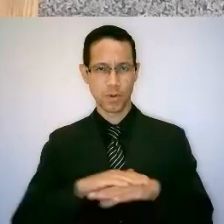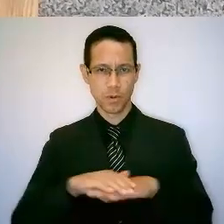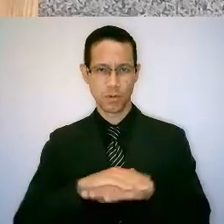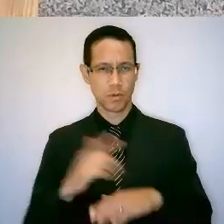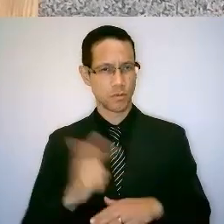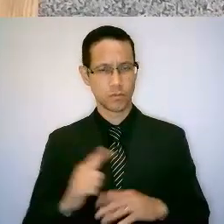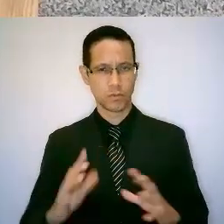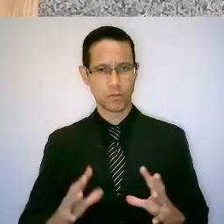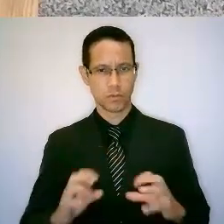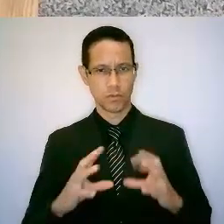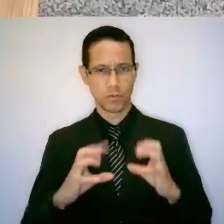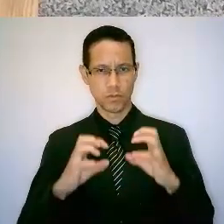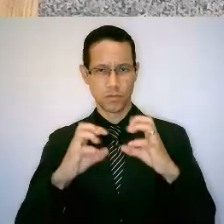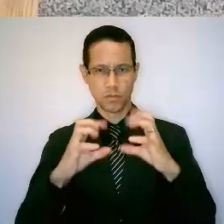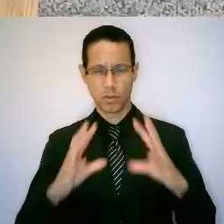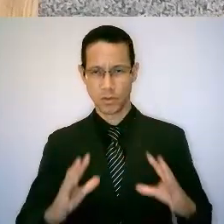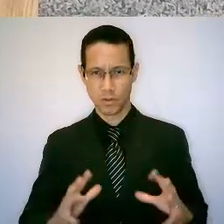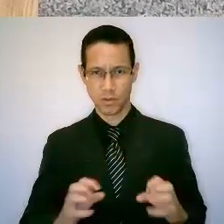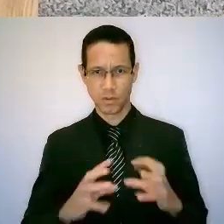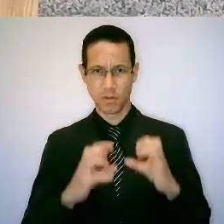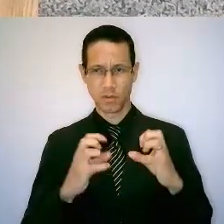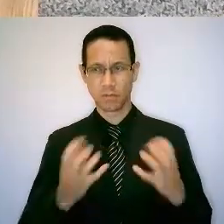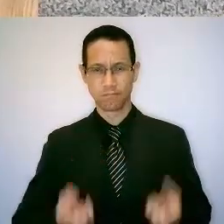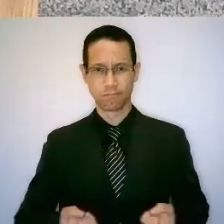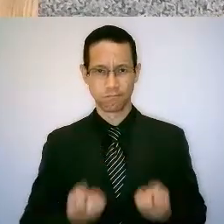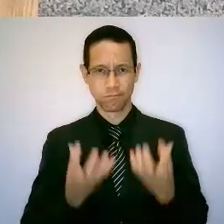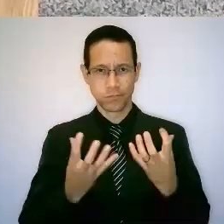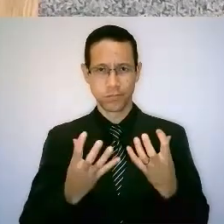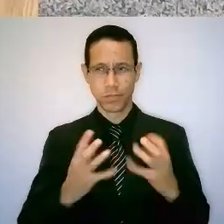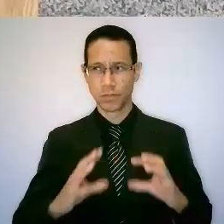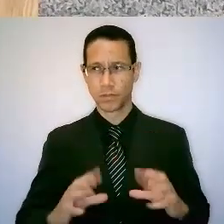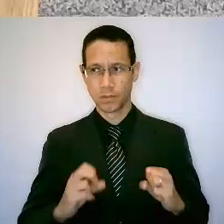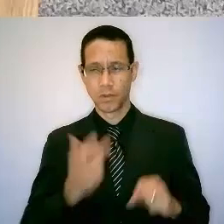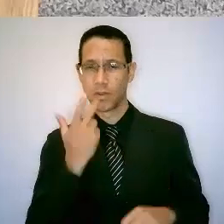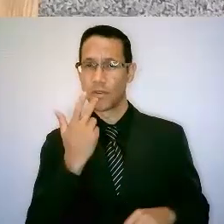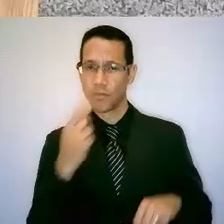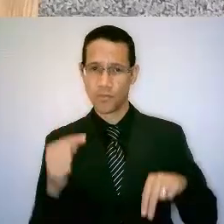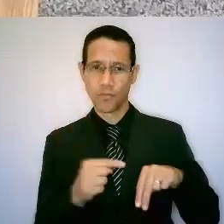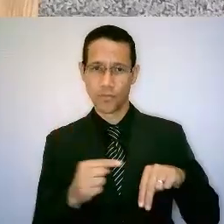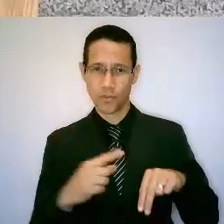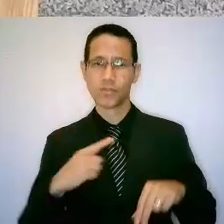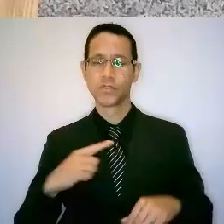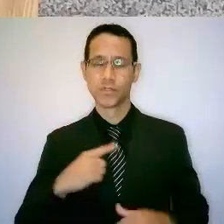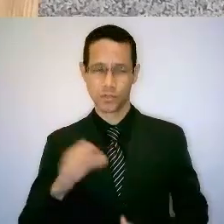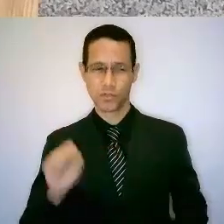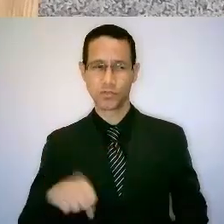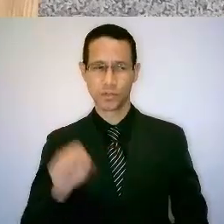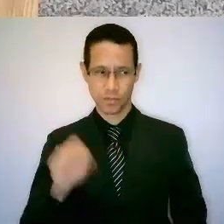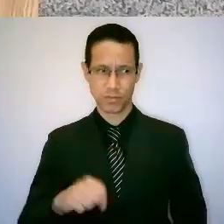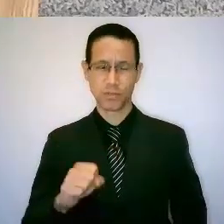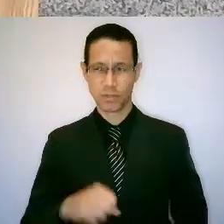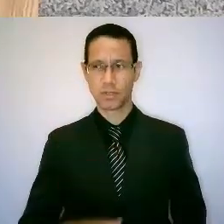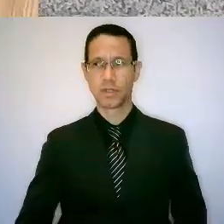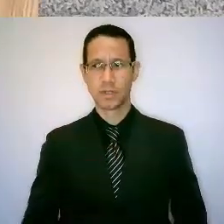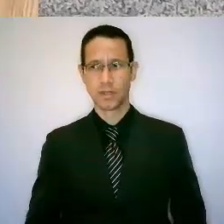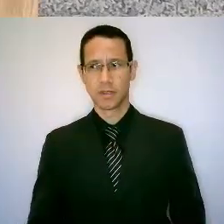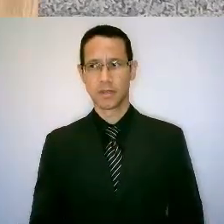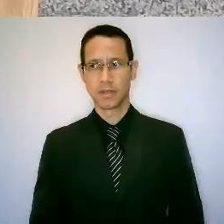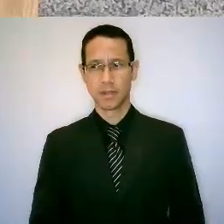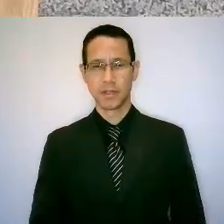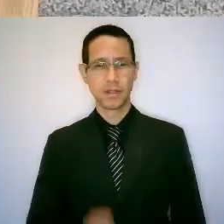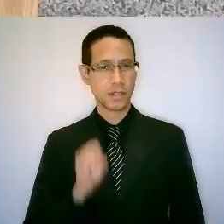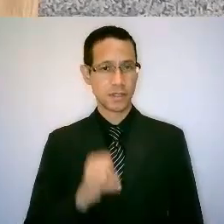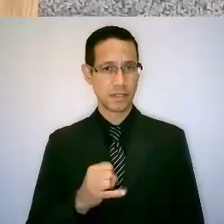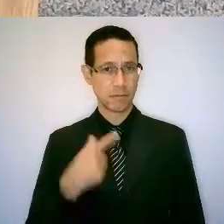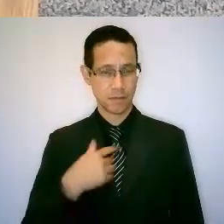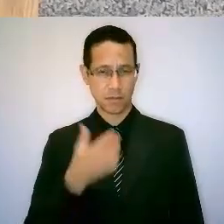nesse dia animosidade estava florada a próxima a própria vítima afirma que a vítima a pretensa vítima que sobreviveu